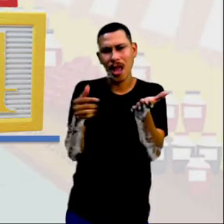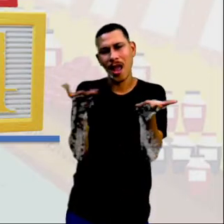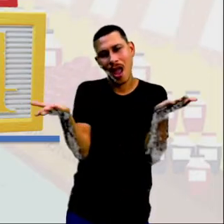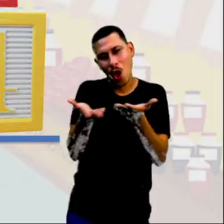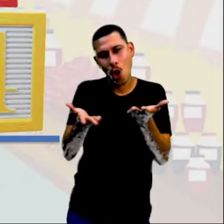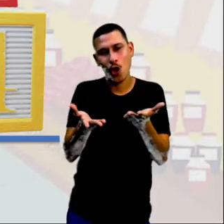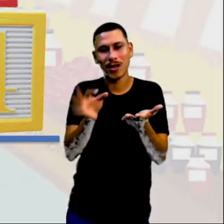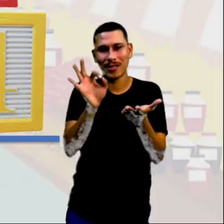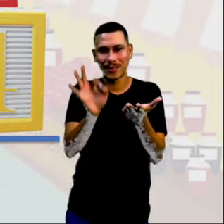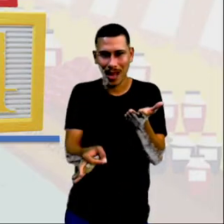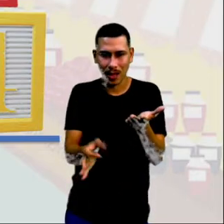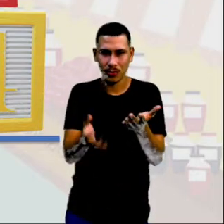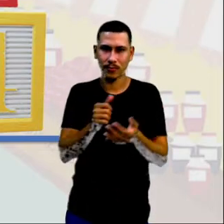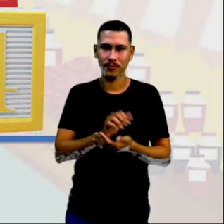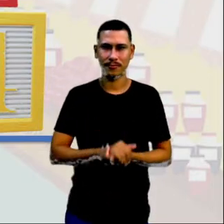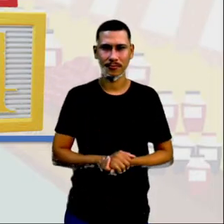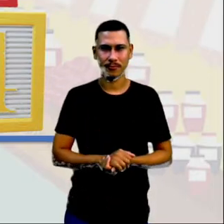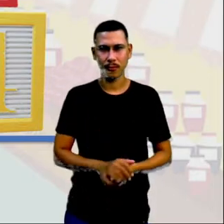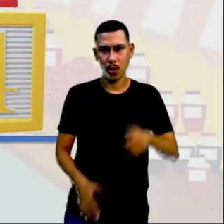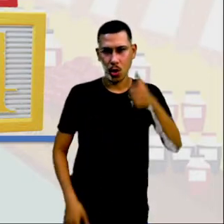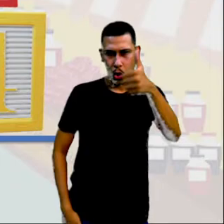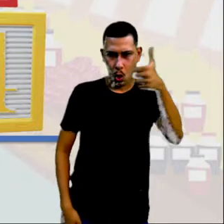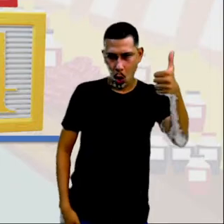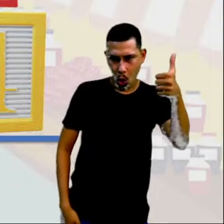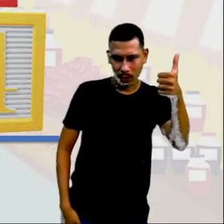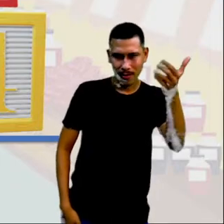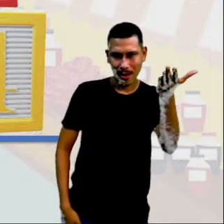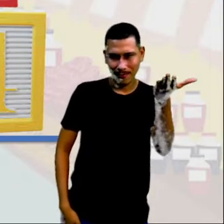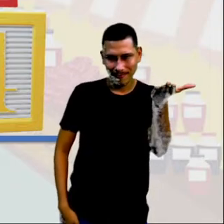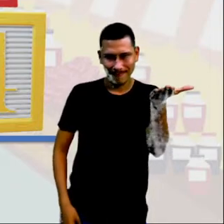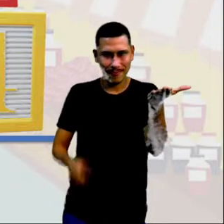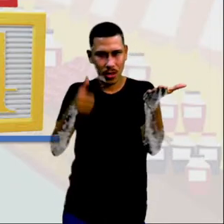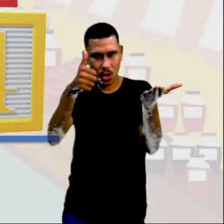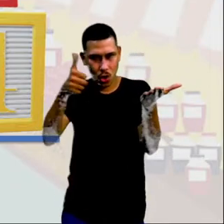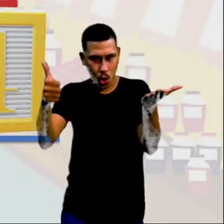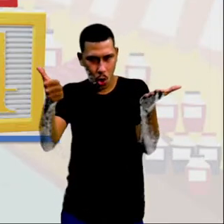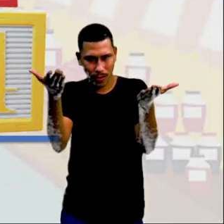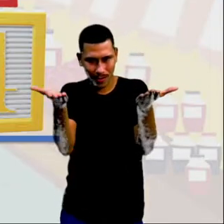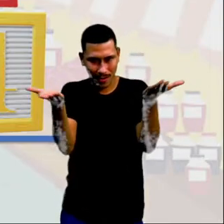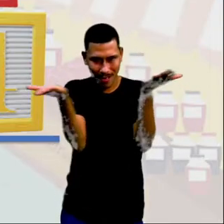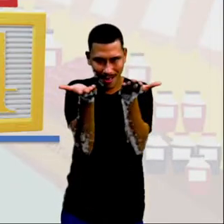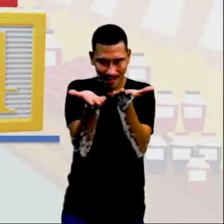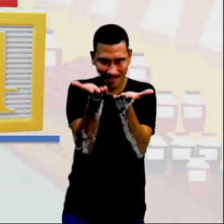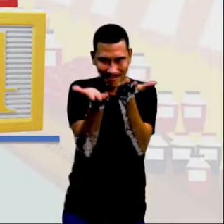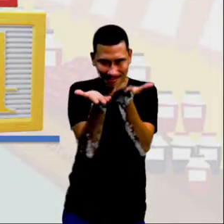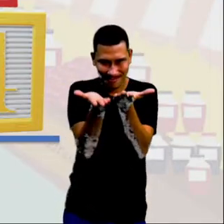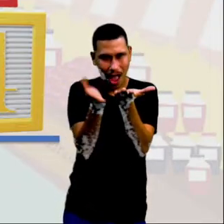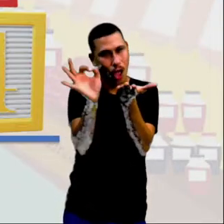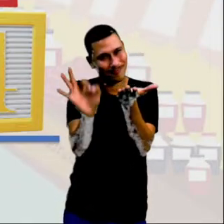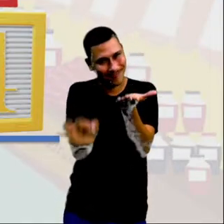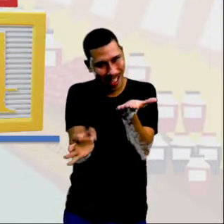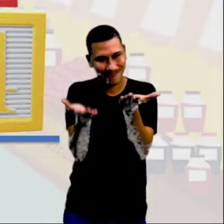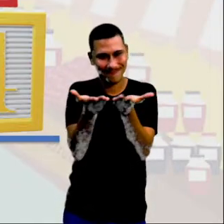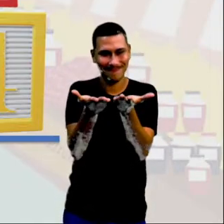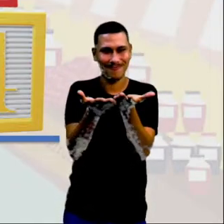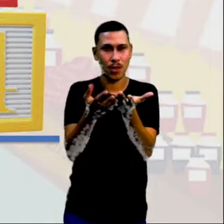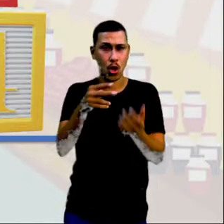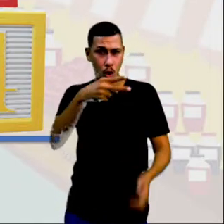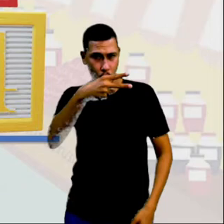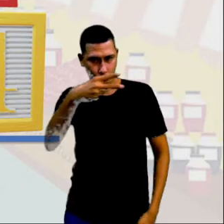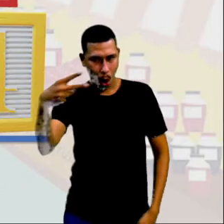com 11 de cada lado. Pois é, e aqui a gente entrou em equilíbrio. A igualdade ela